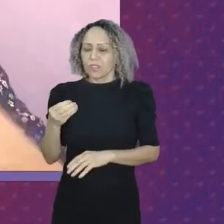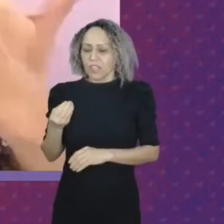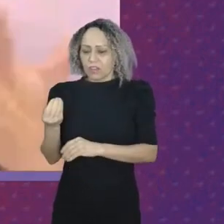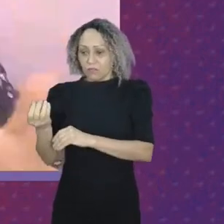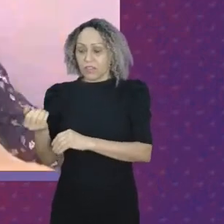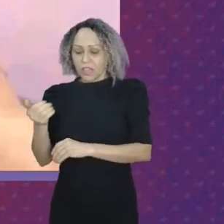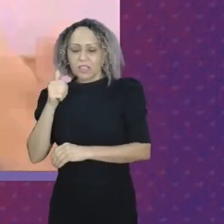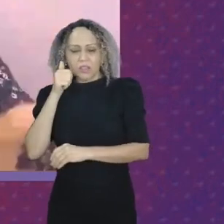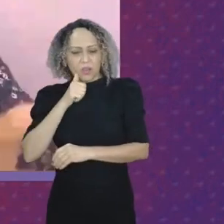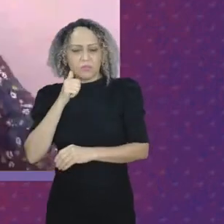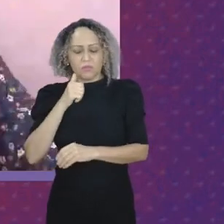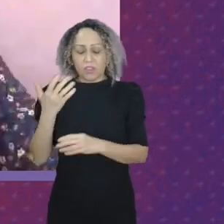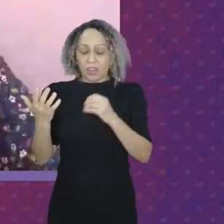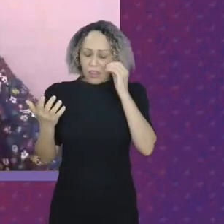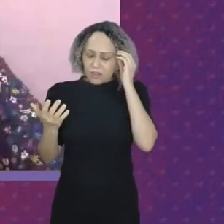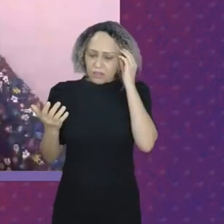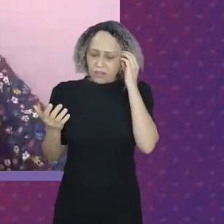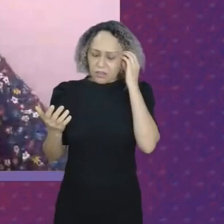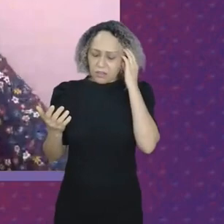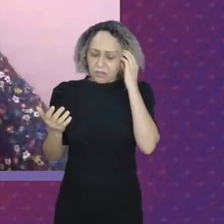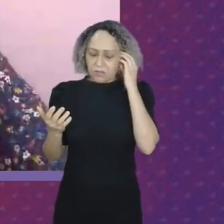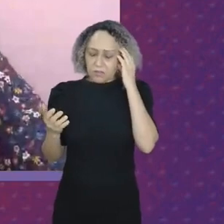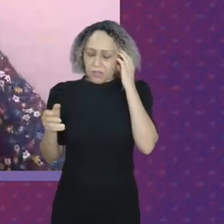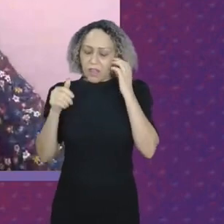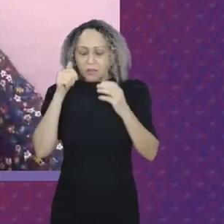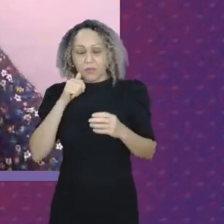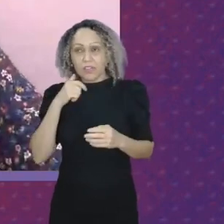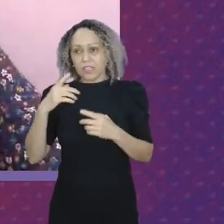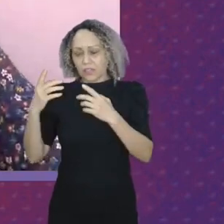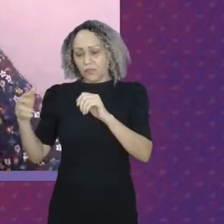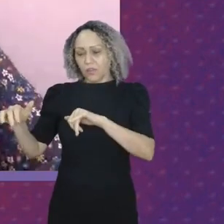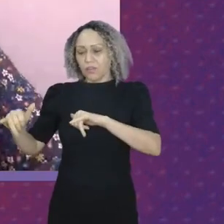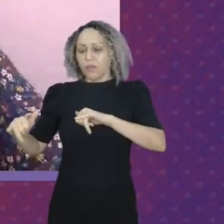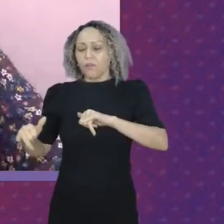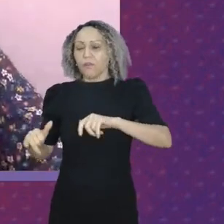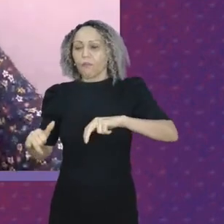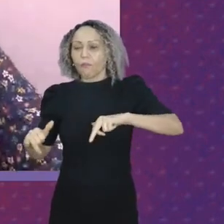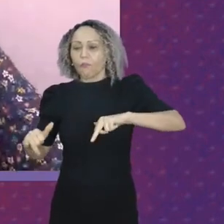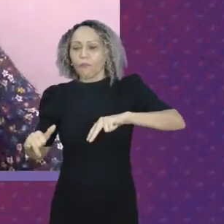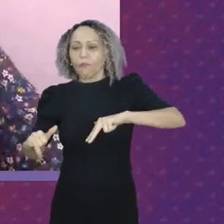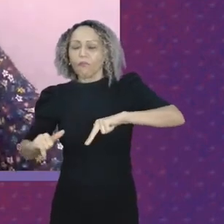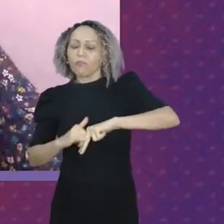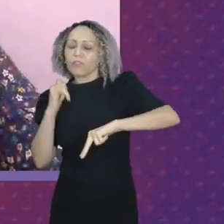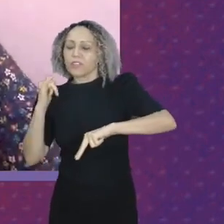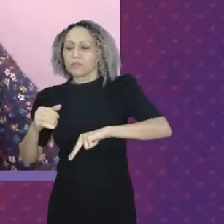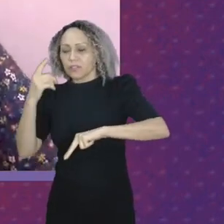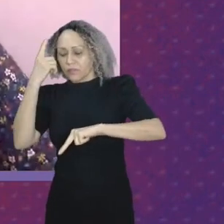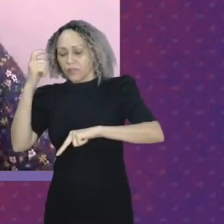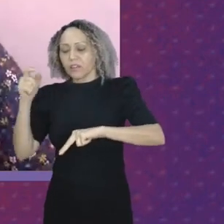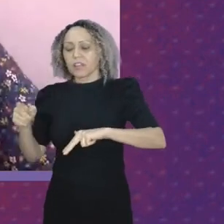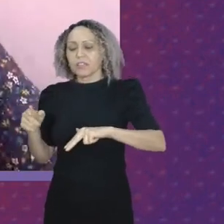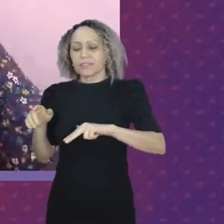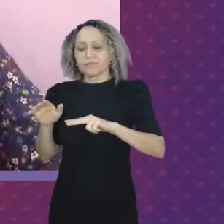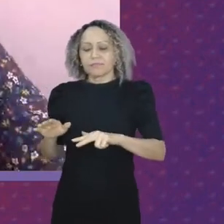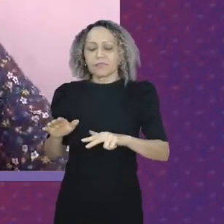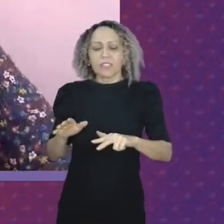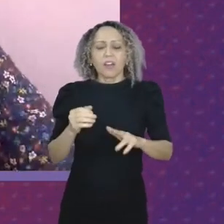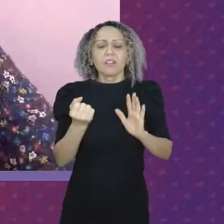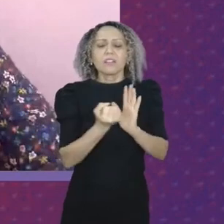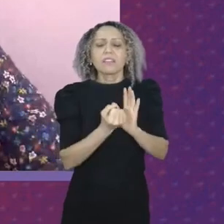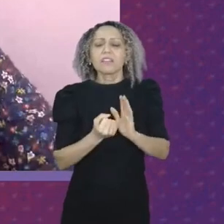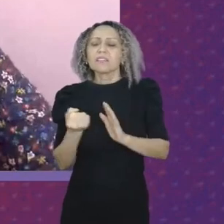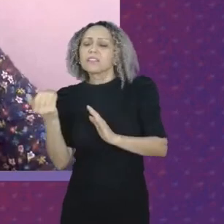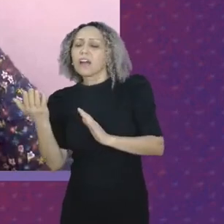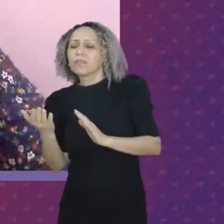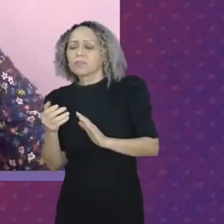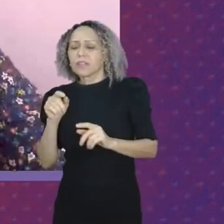bacana, nós votamos a favor, eu sou presidente da Comissão dos Direitos das Mulheres, proteção e promoção dos direitos das mulheres aqui. Mas isso é insuficiente para o que a